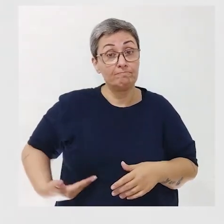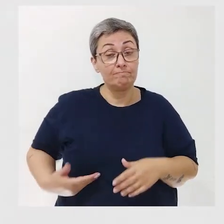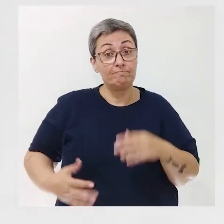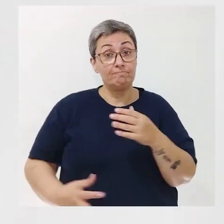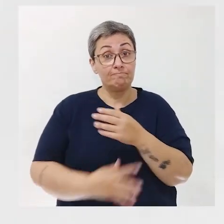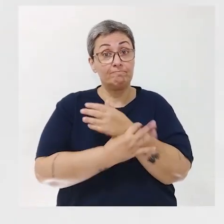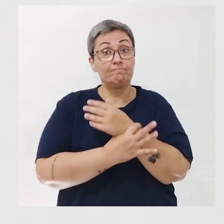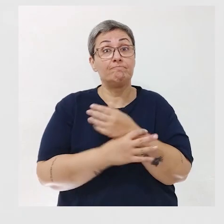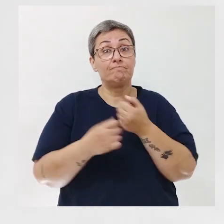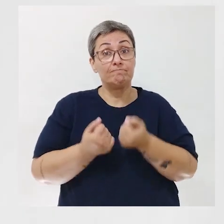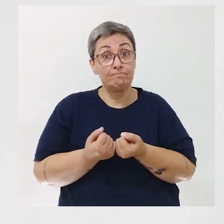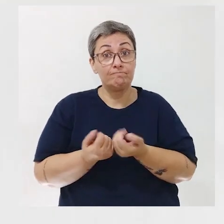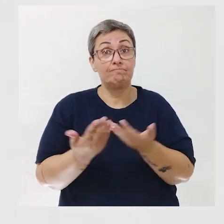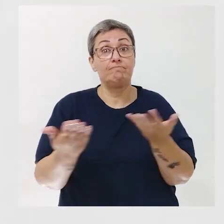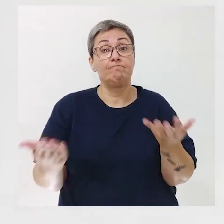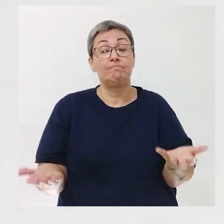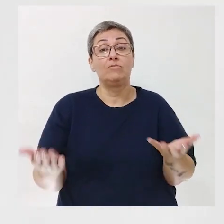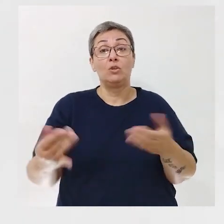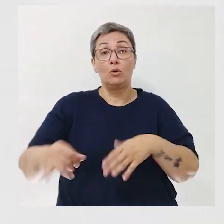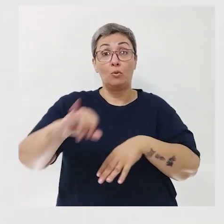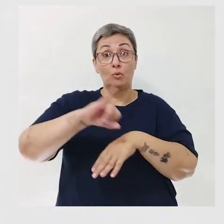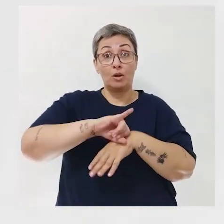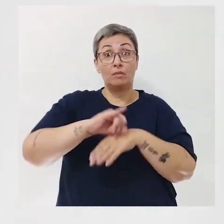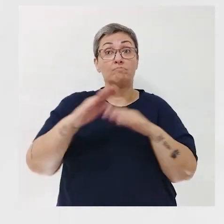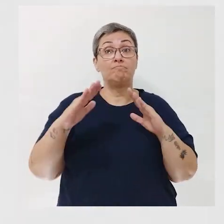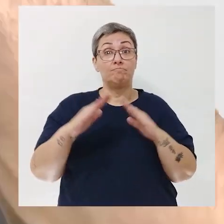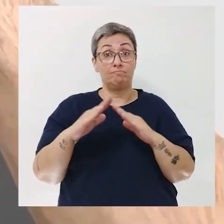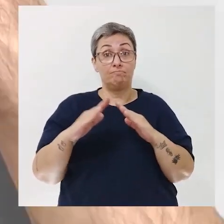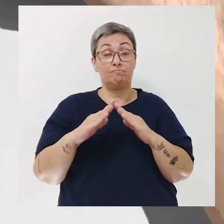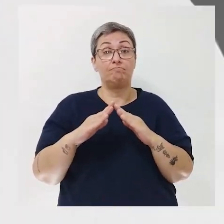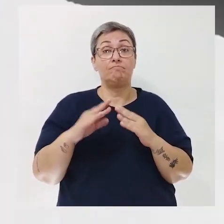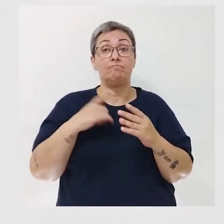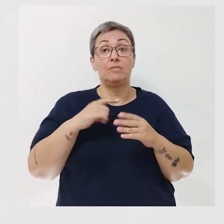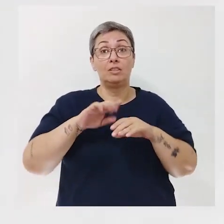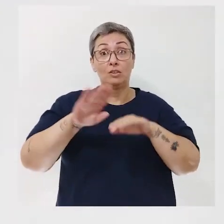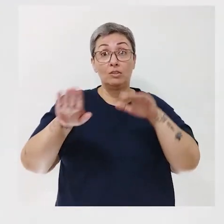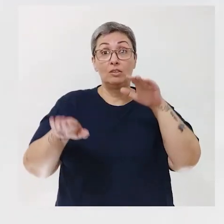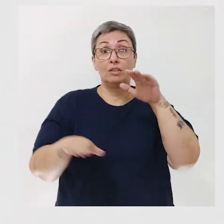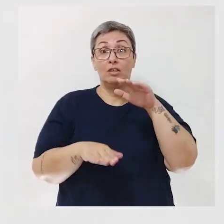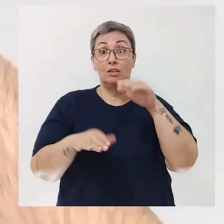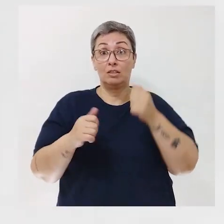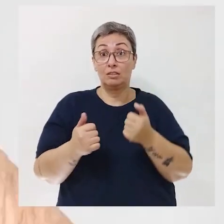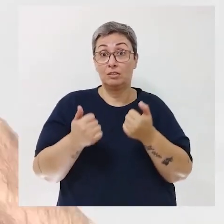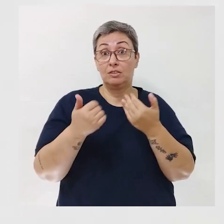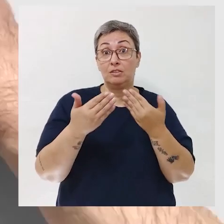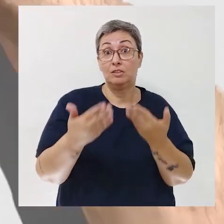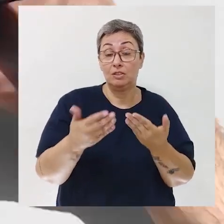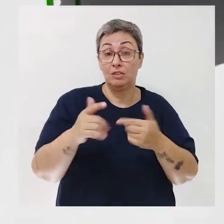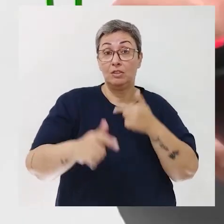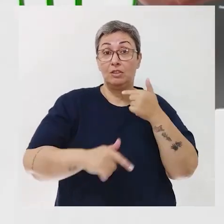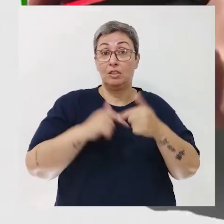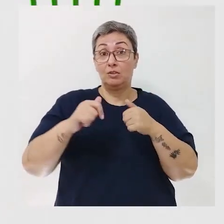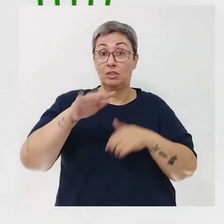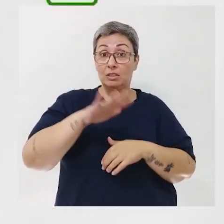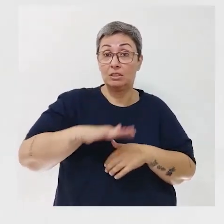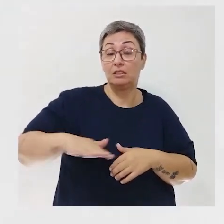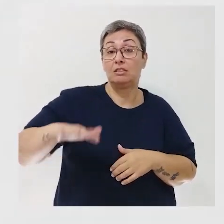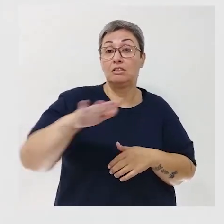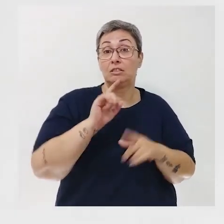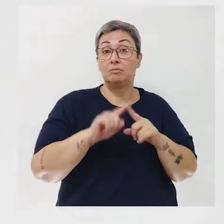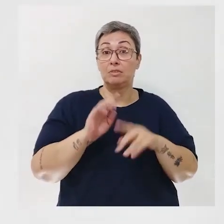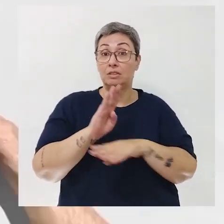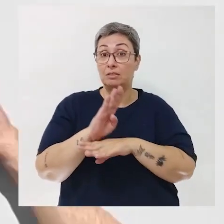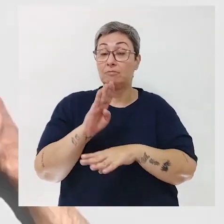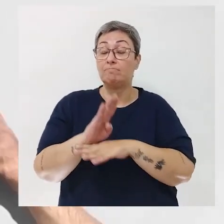que garantam a oferta no lugar onde as pessoas moram. A desigualdade na oferta de serviços é territorial